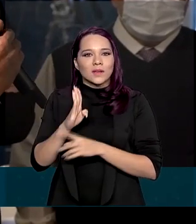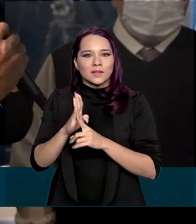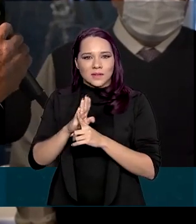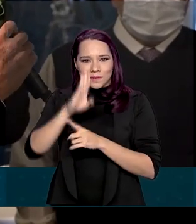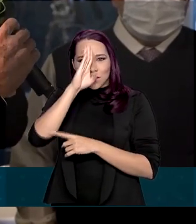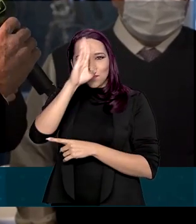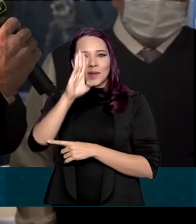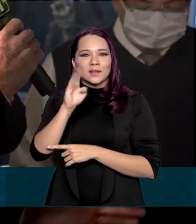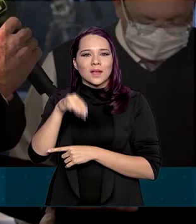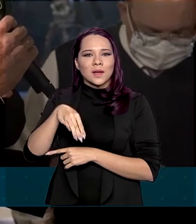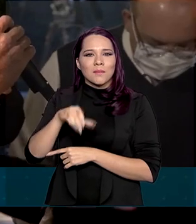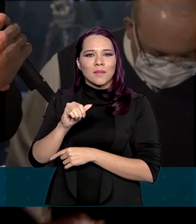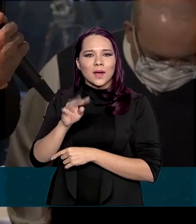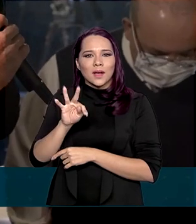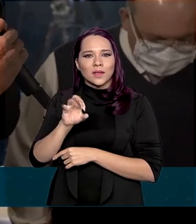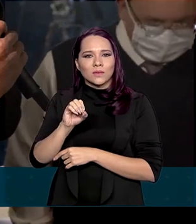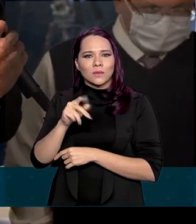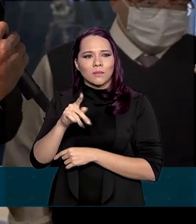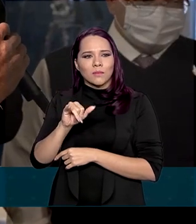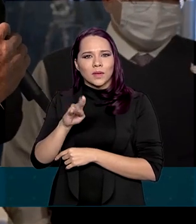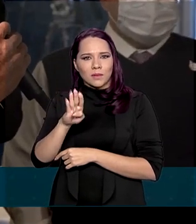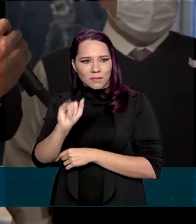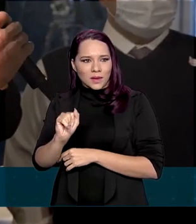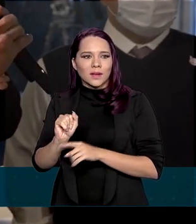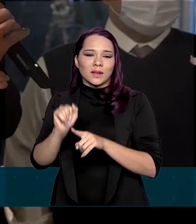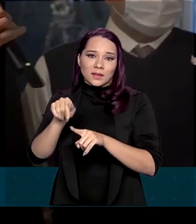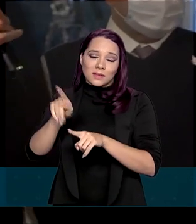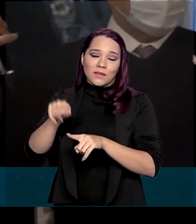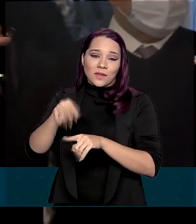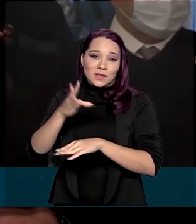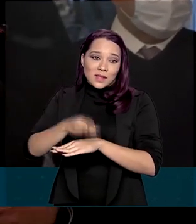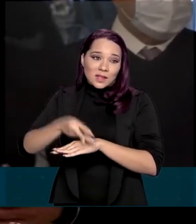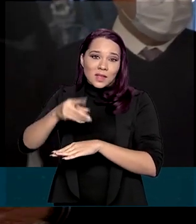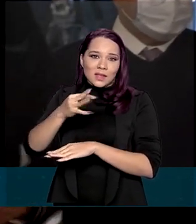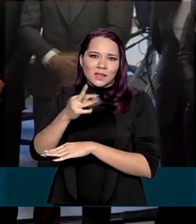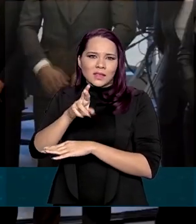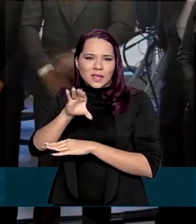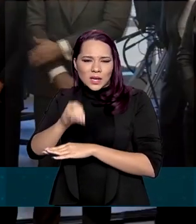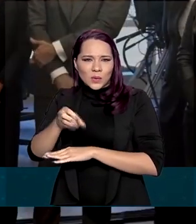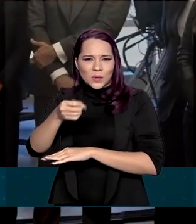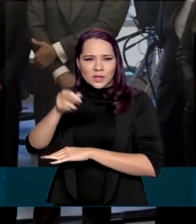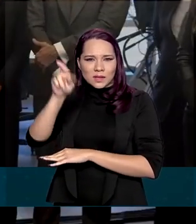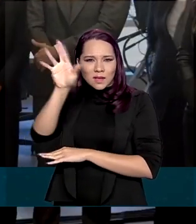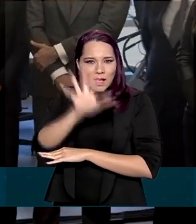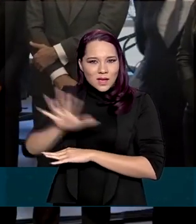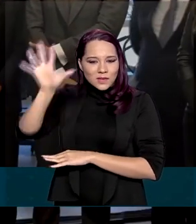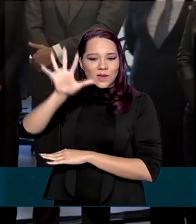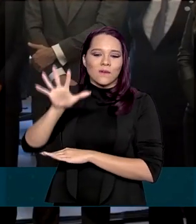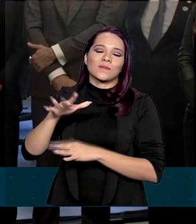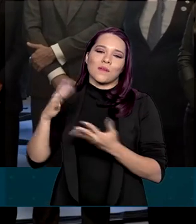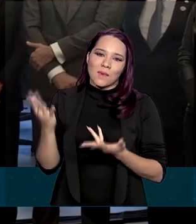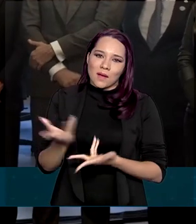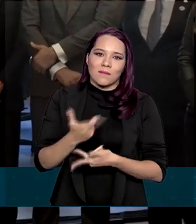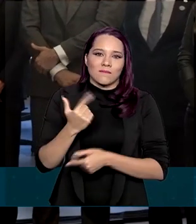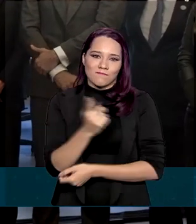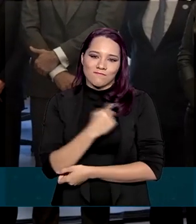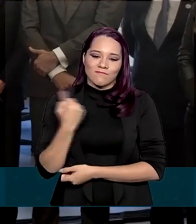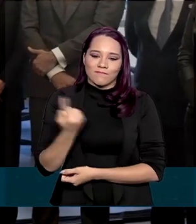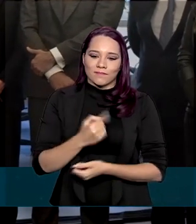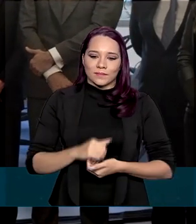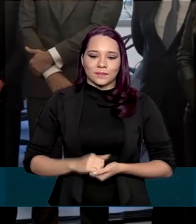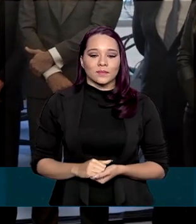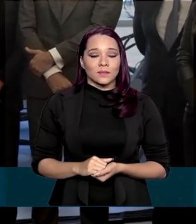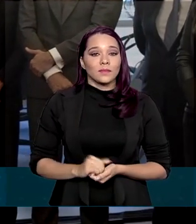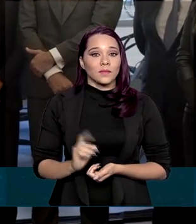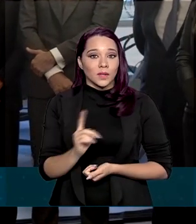Mato Piba. Quem sabe trigo nessa região, tá? Seria realmente excepcional para nós. E